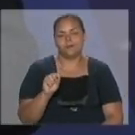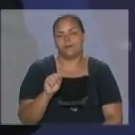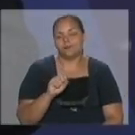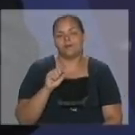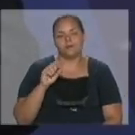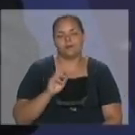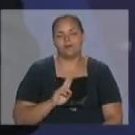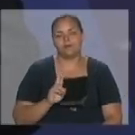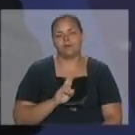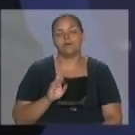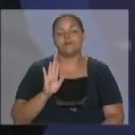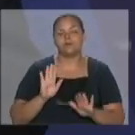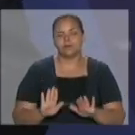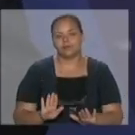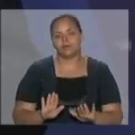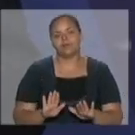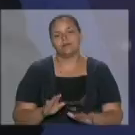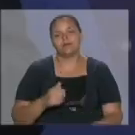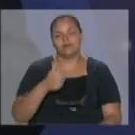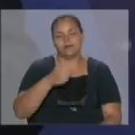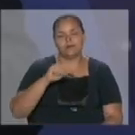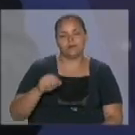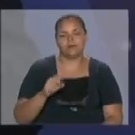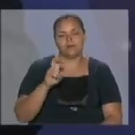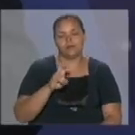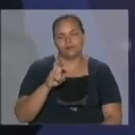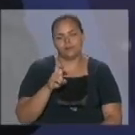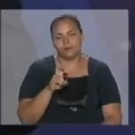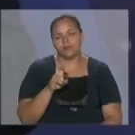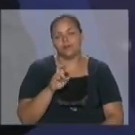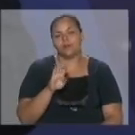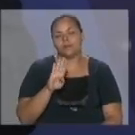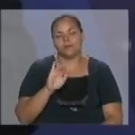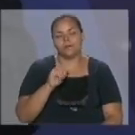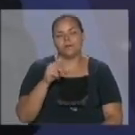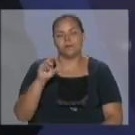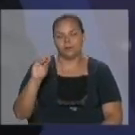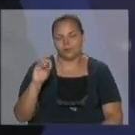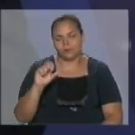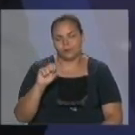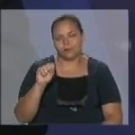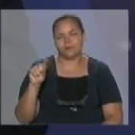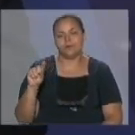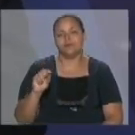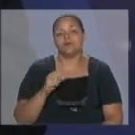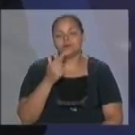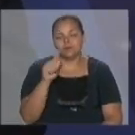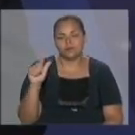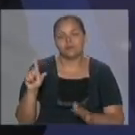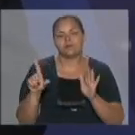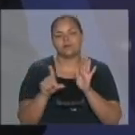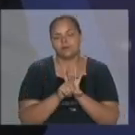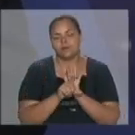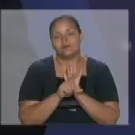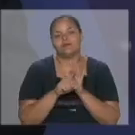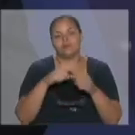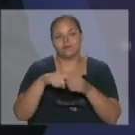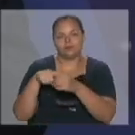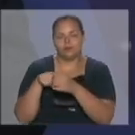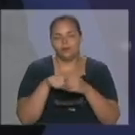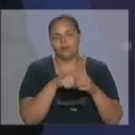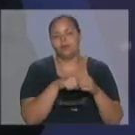reais. Mais 1,5 bilhão com outras leis,